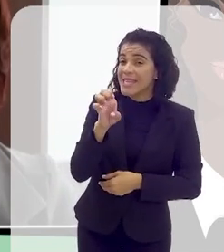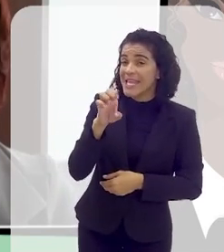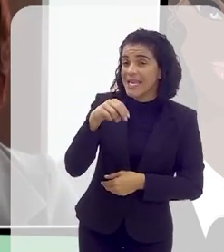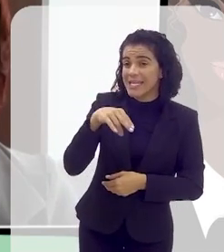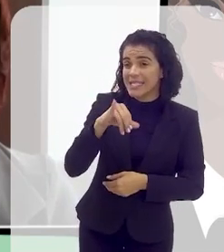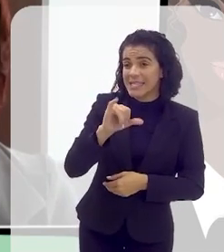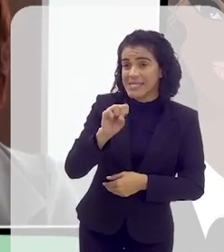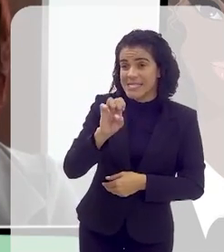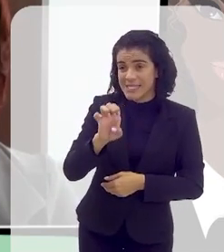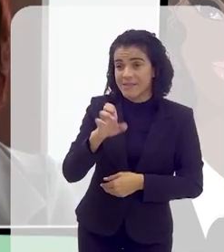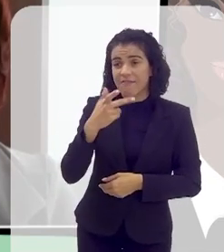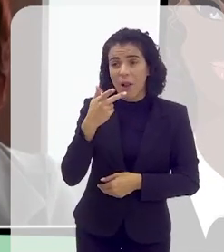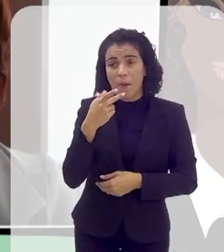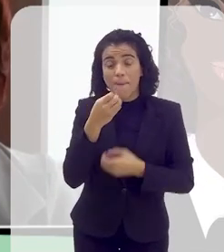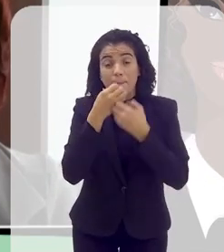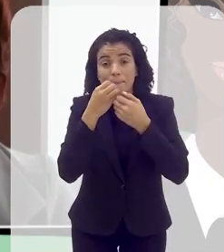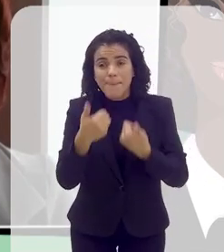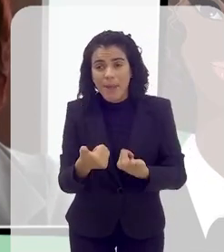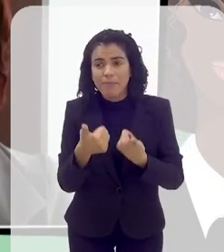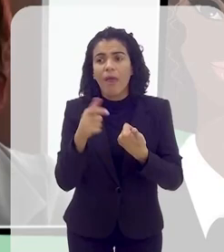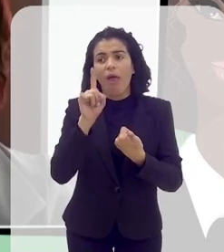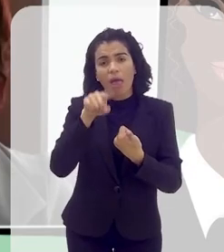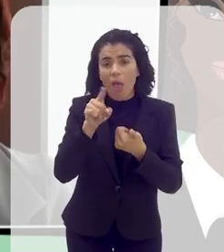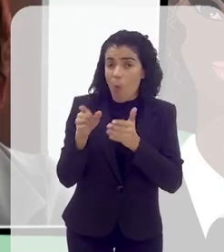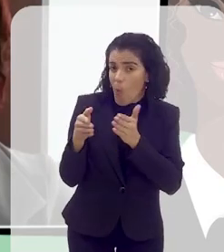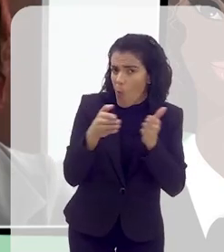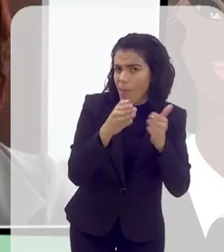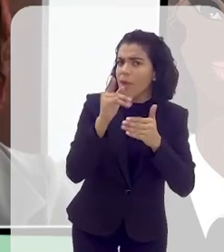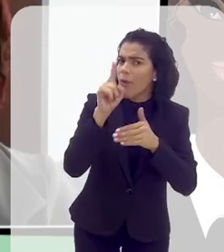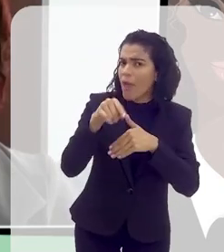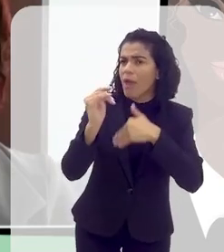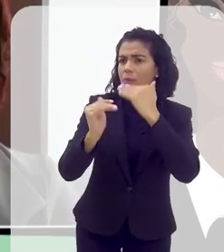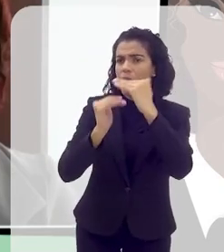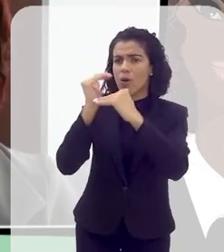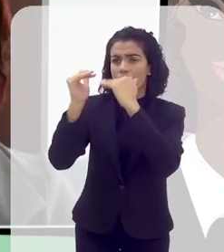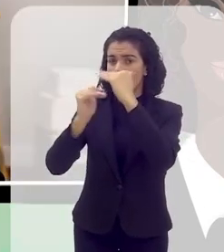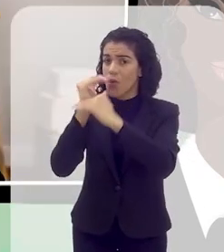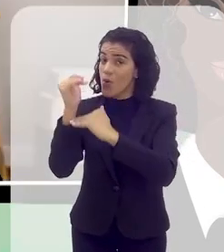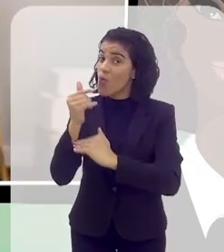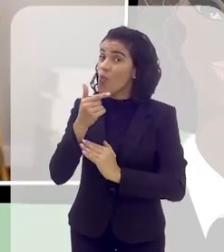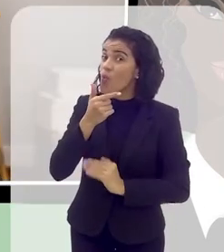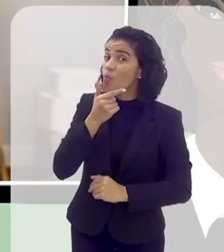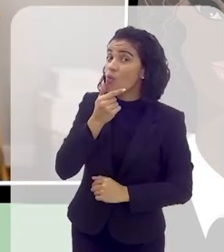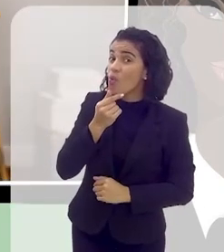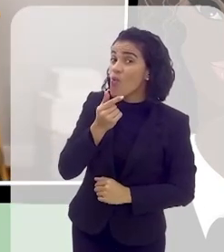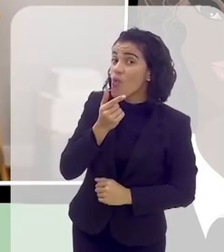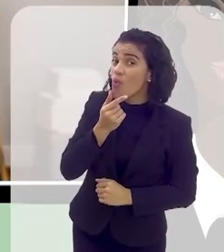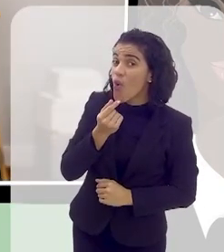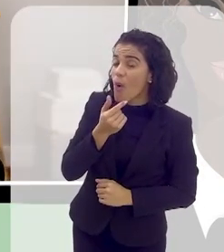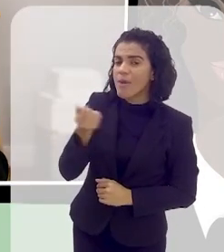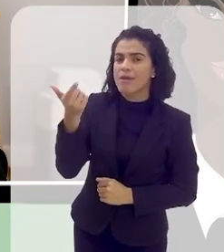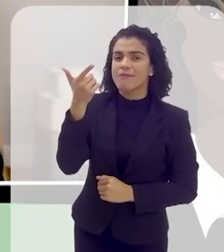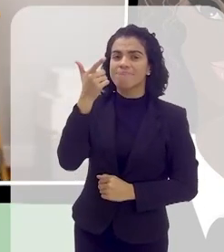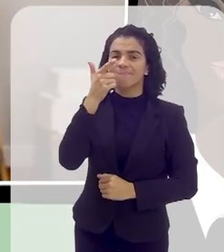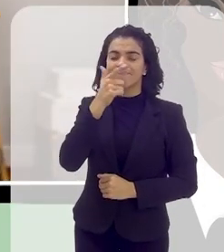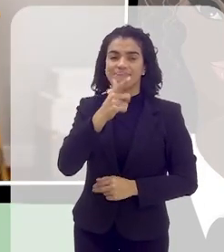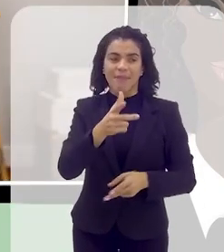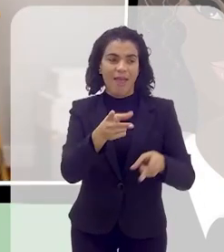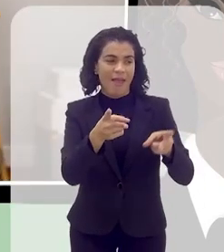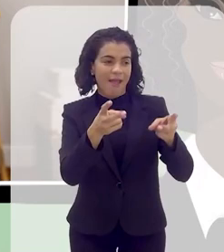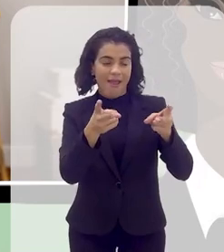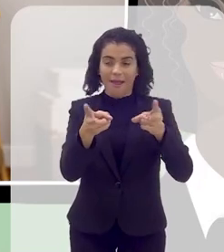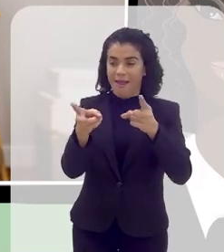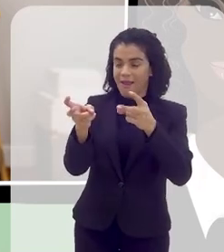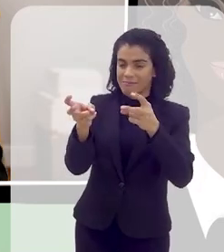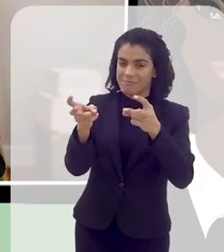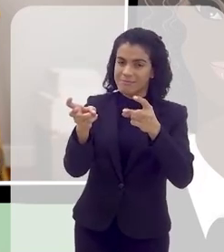bem, pelo menos eu percebi que é um caminho, é uma construção. Quando o homem